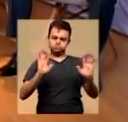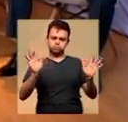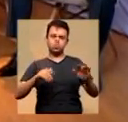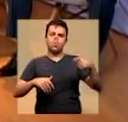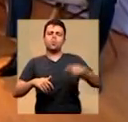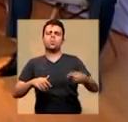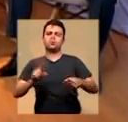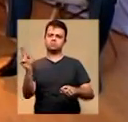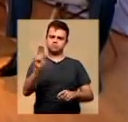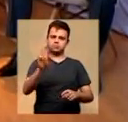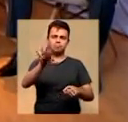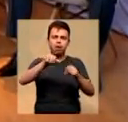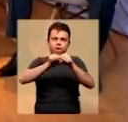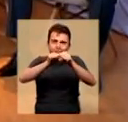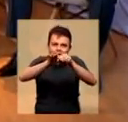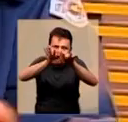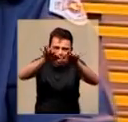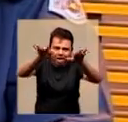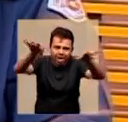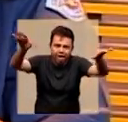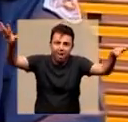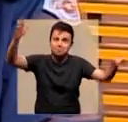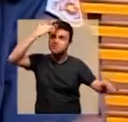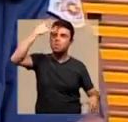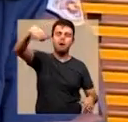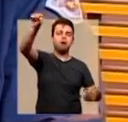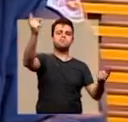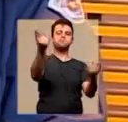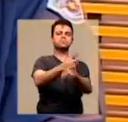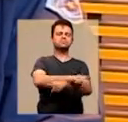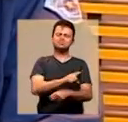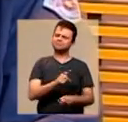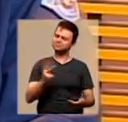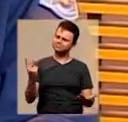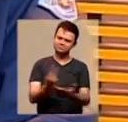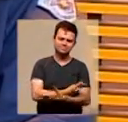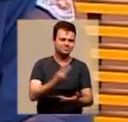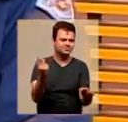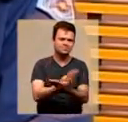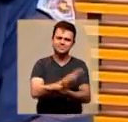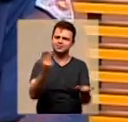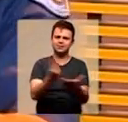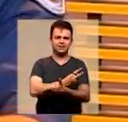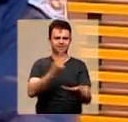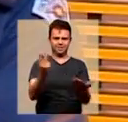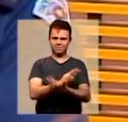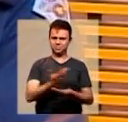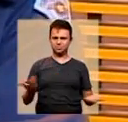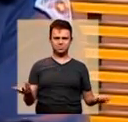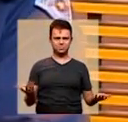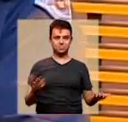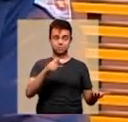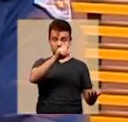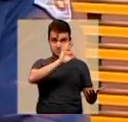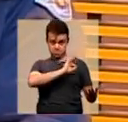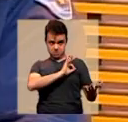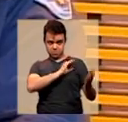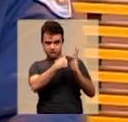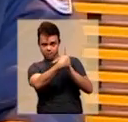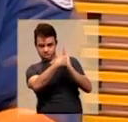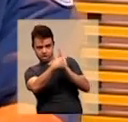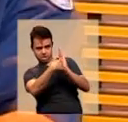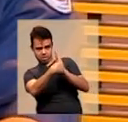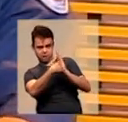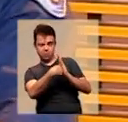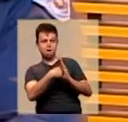que isso começou a ser propagado, ser ventilado, e está errado, não pode ser dessa maneira, porque a partir do momento que você é alvo de uma fiscalização,